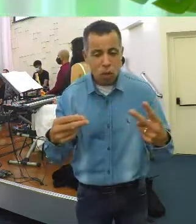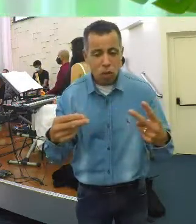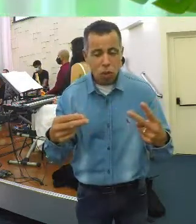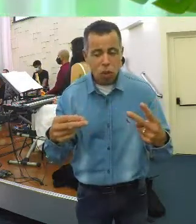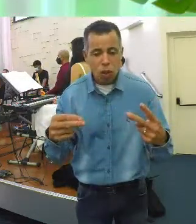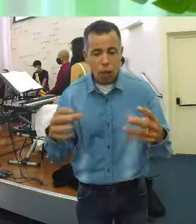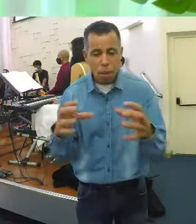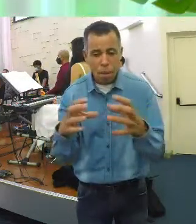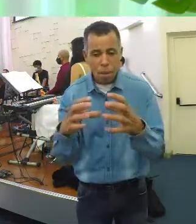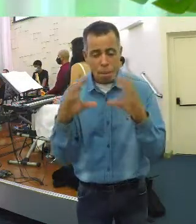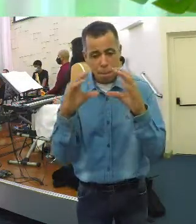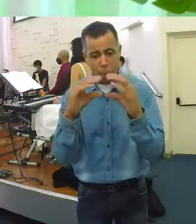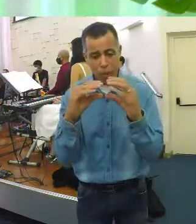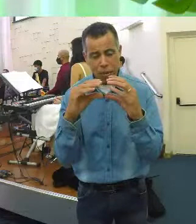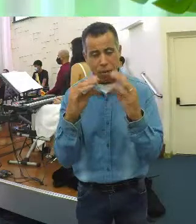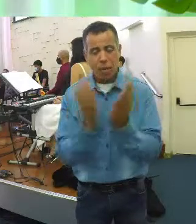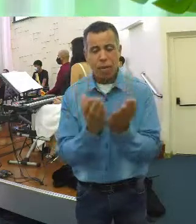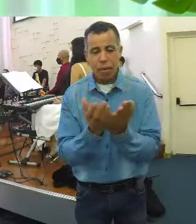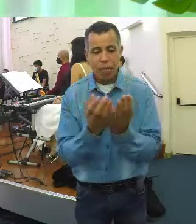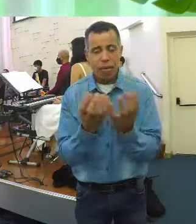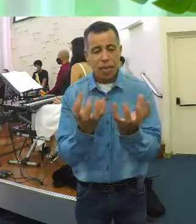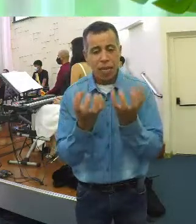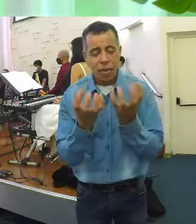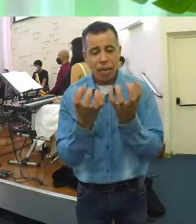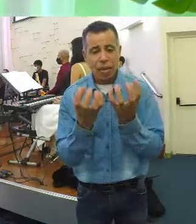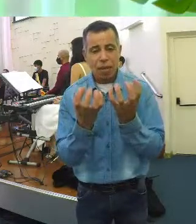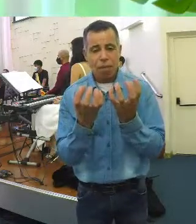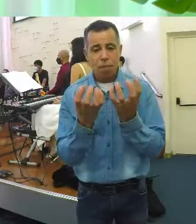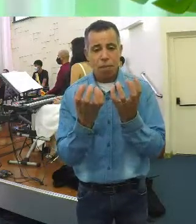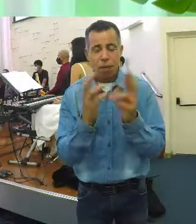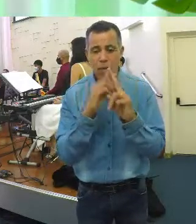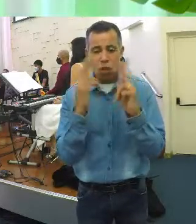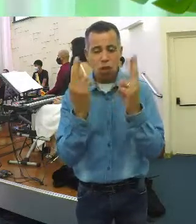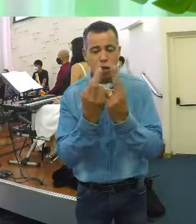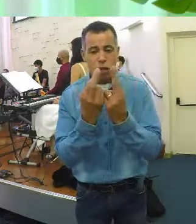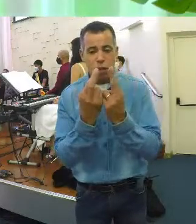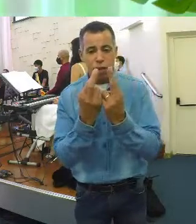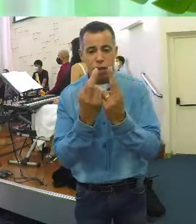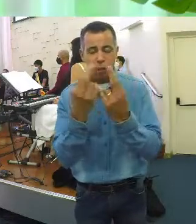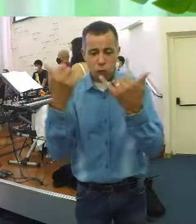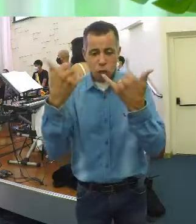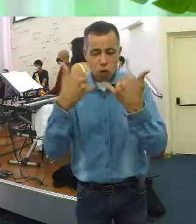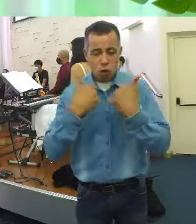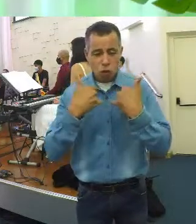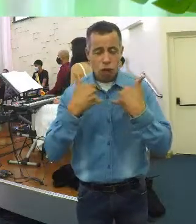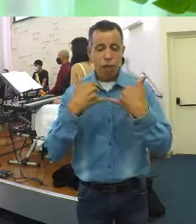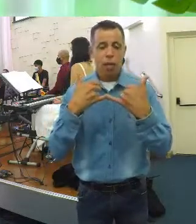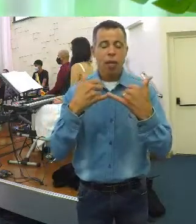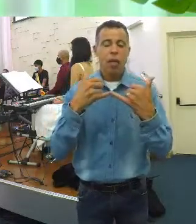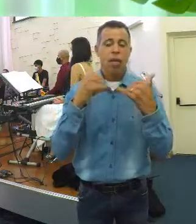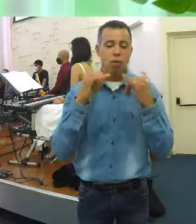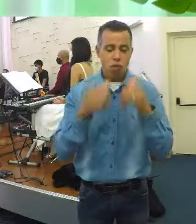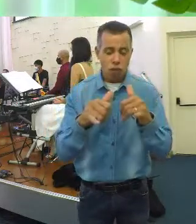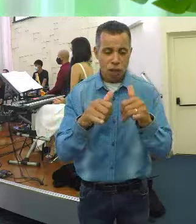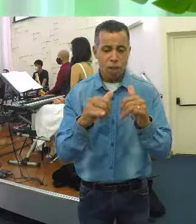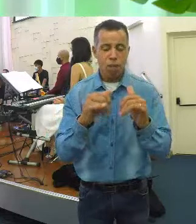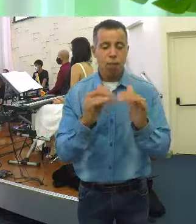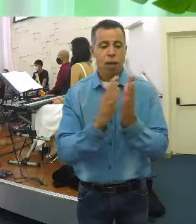cristã queria se reunir para ouvir a palavra de Deus. Todo avivamento